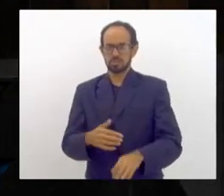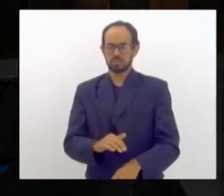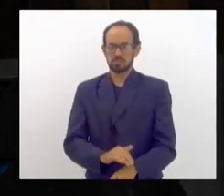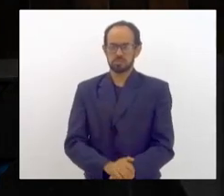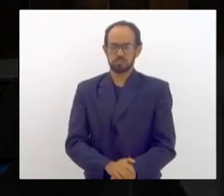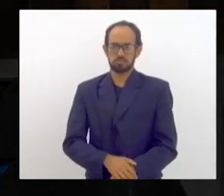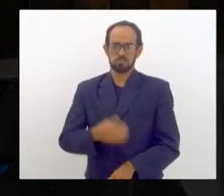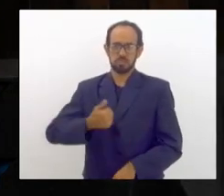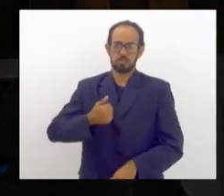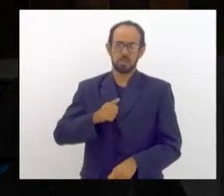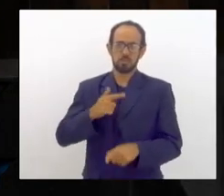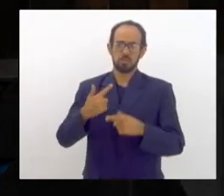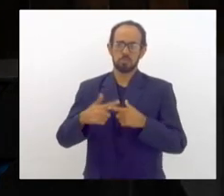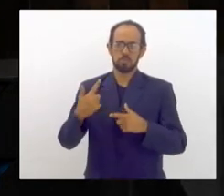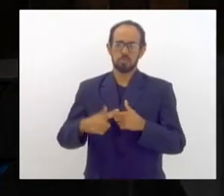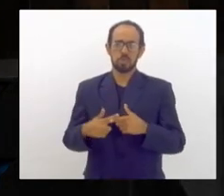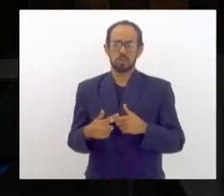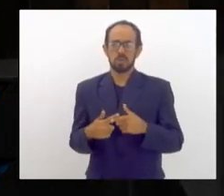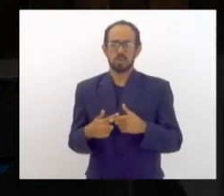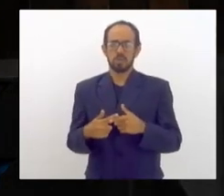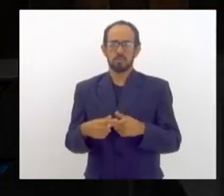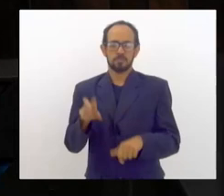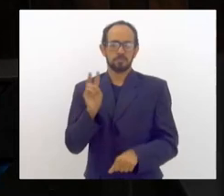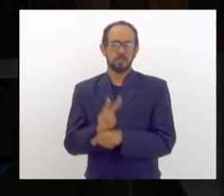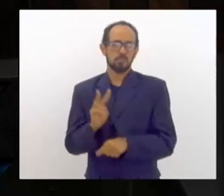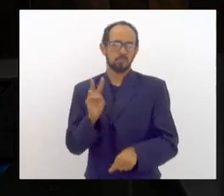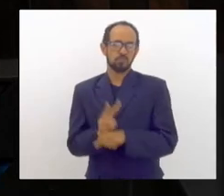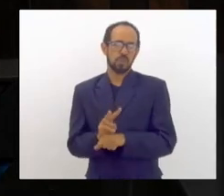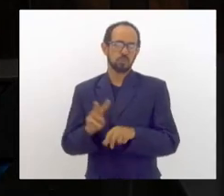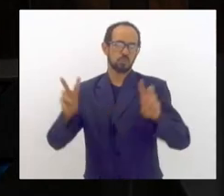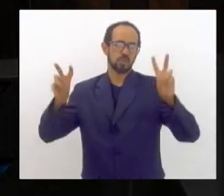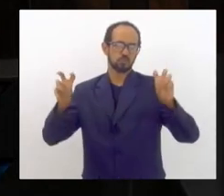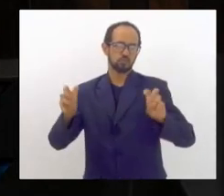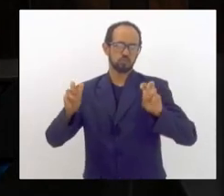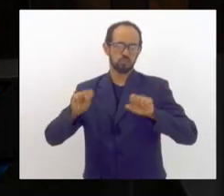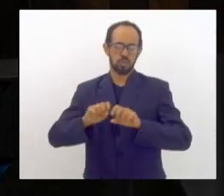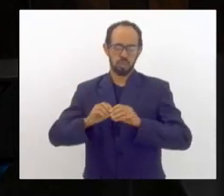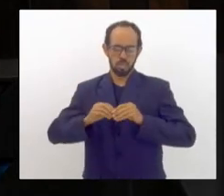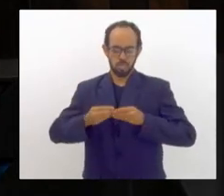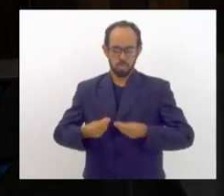Primeiro, porque defende uma pauta que dizima famílias.